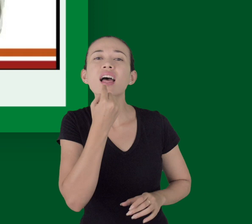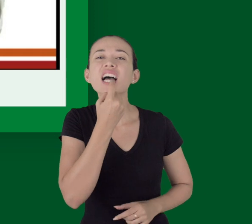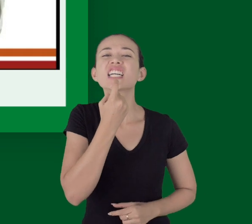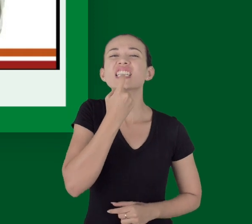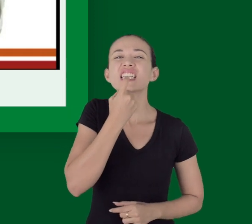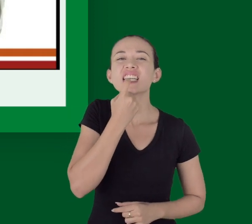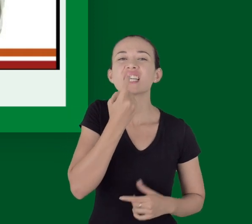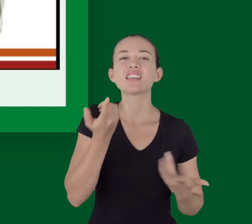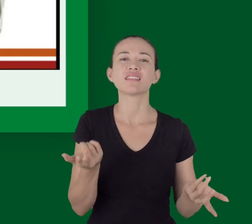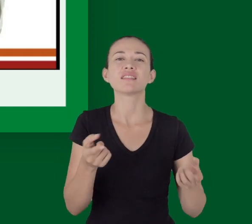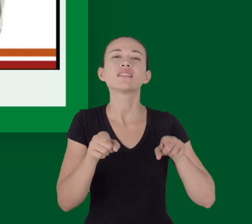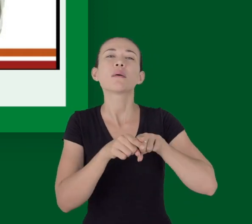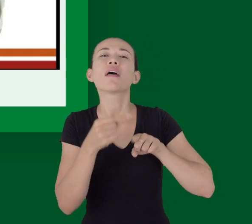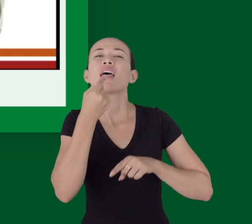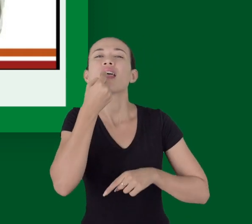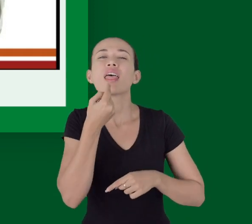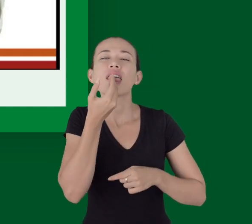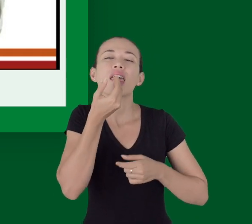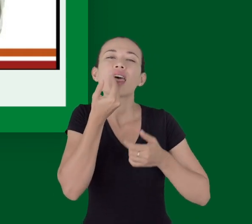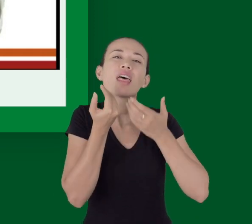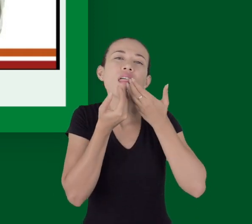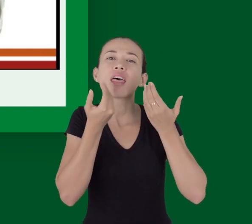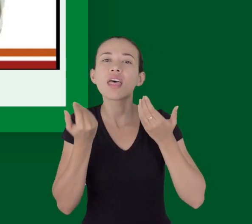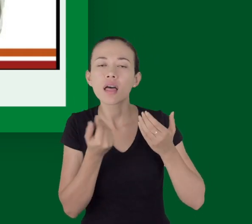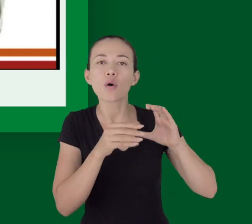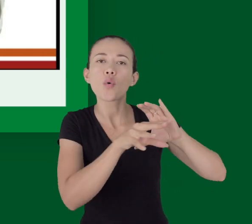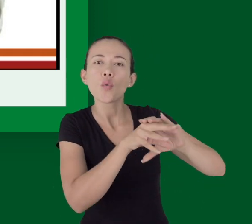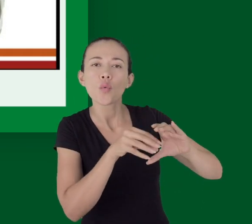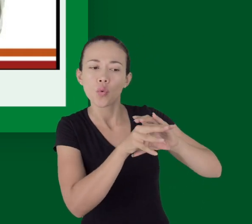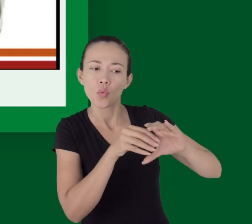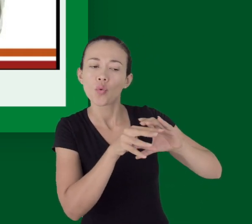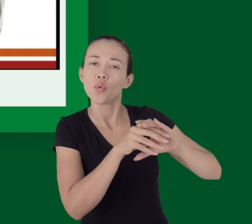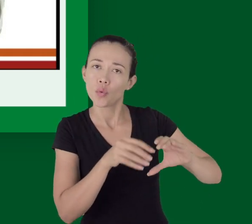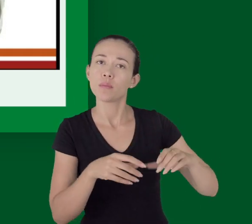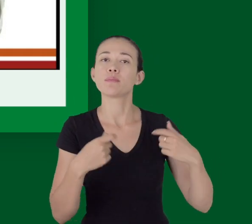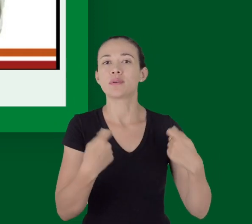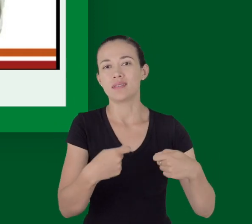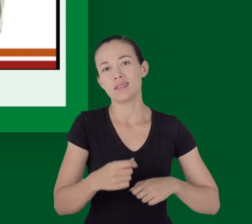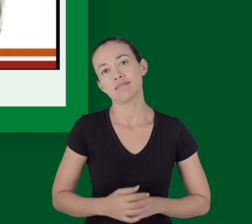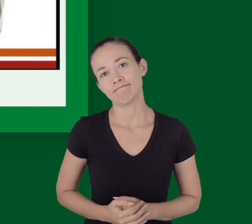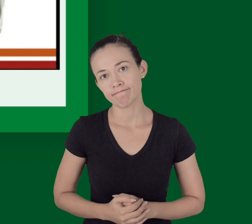esses fragmentos, dente, gás da língua, pedaço da língua, a própria